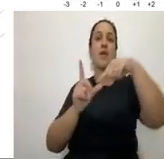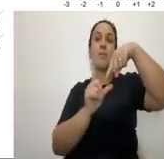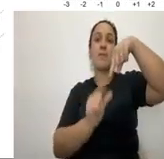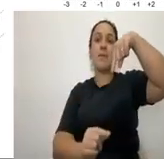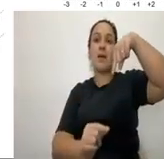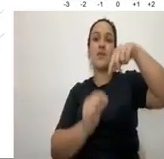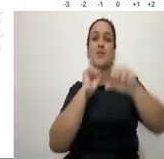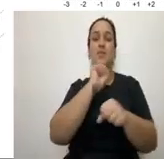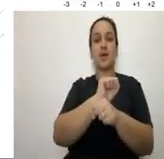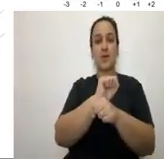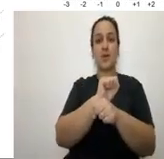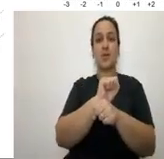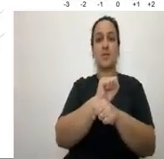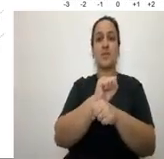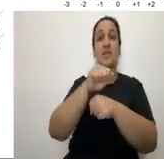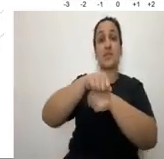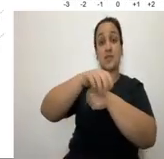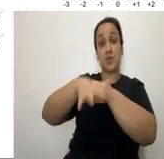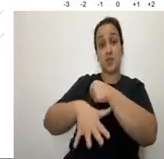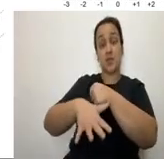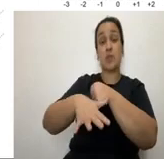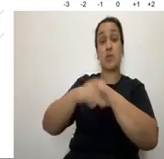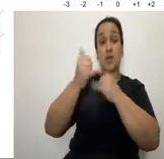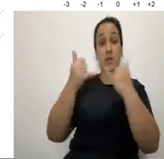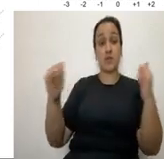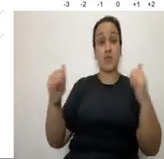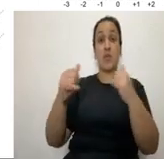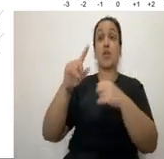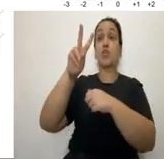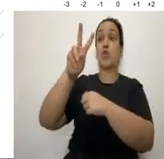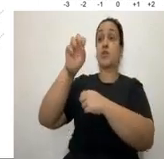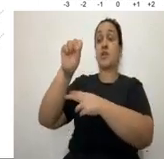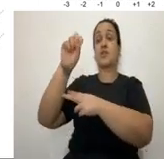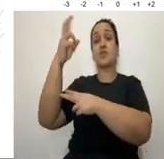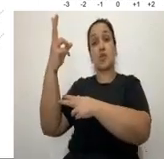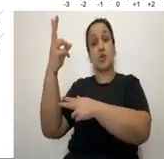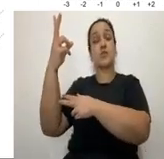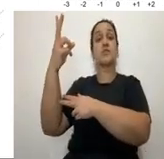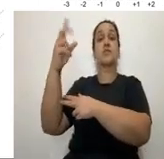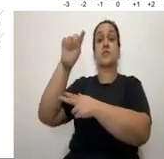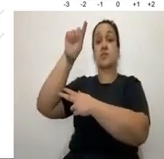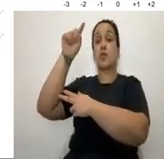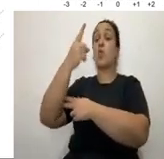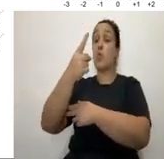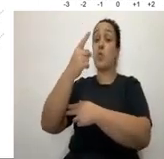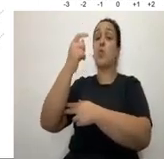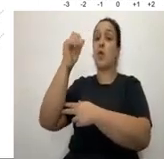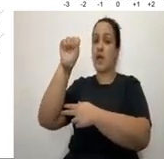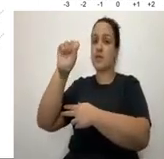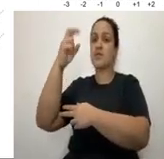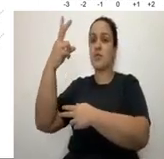menos meio, porque ele está para baixo. A distribuição eletrônica, então 2s2,